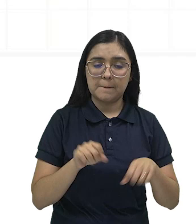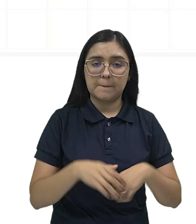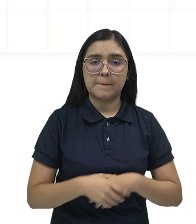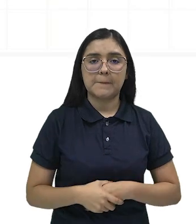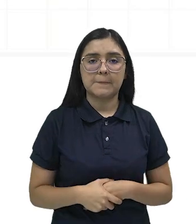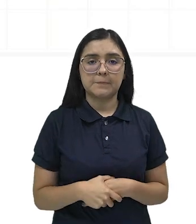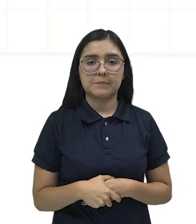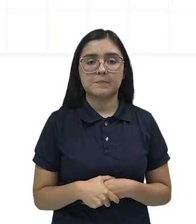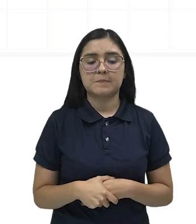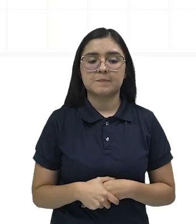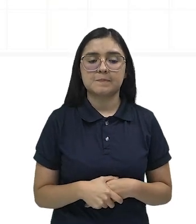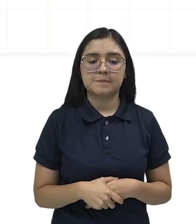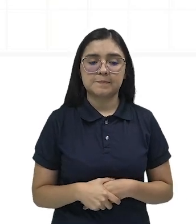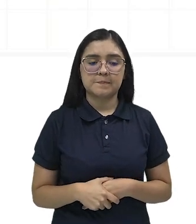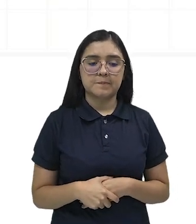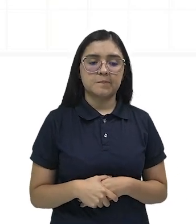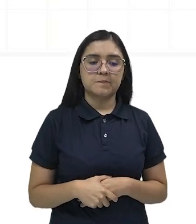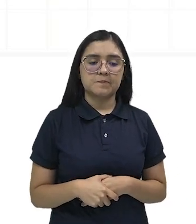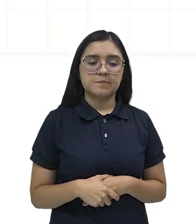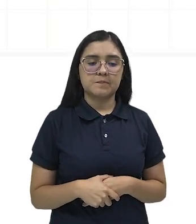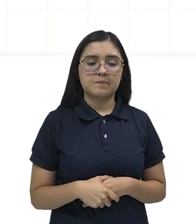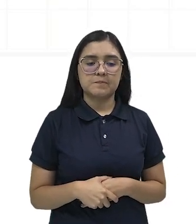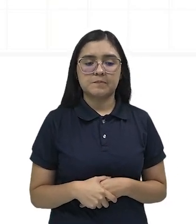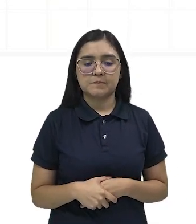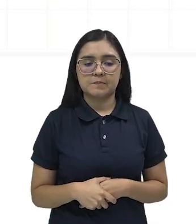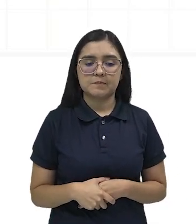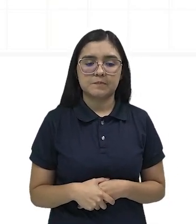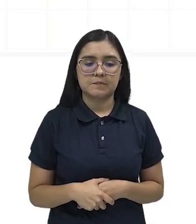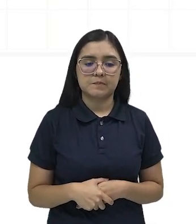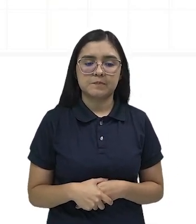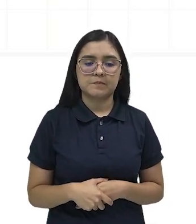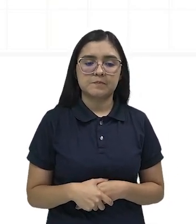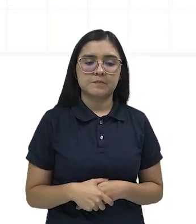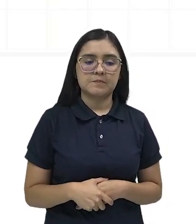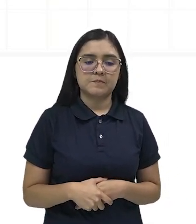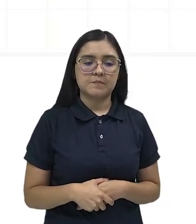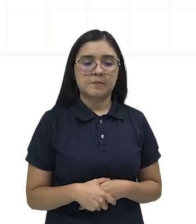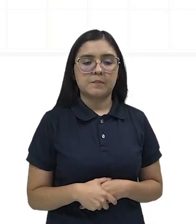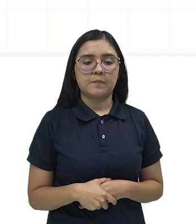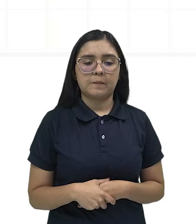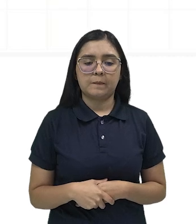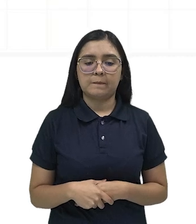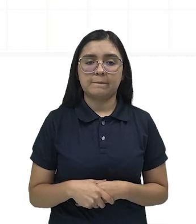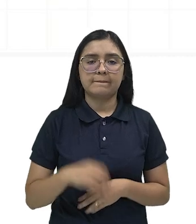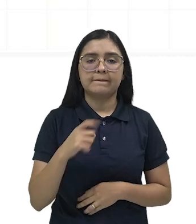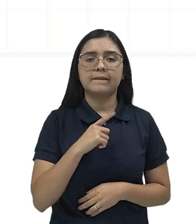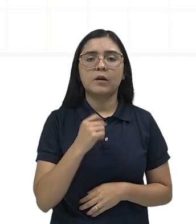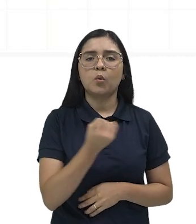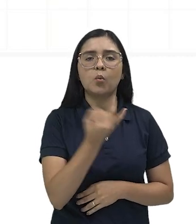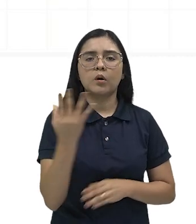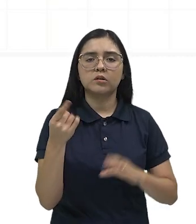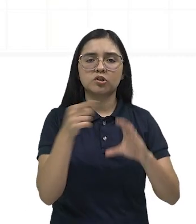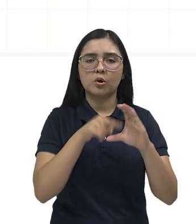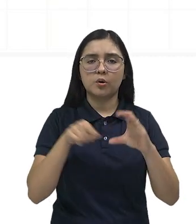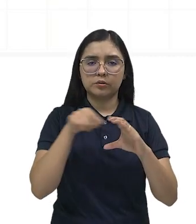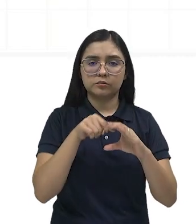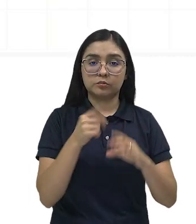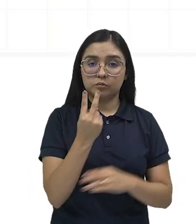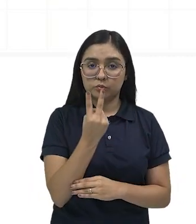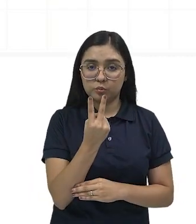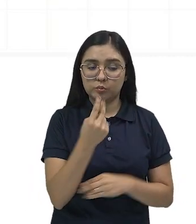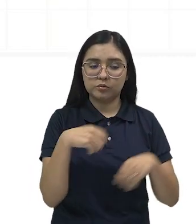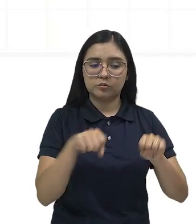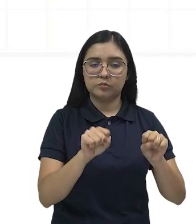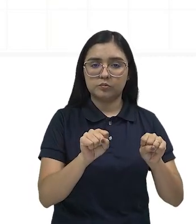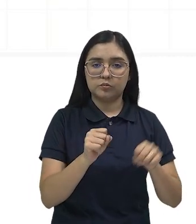motocicletas. Beleza? Olha aí, motocicletas. Motocicleta tem quantas rodas?